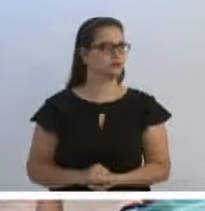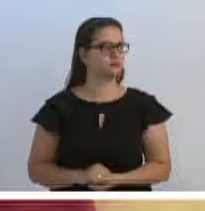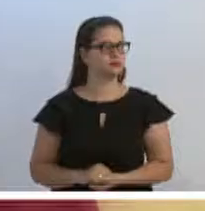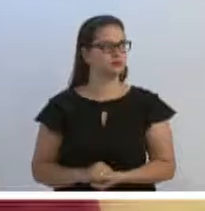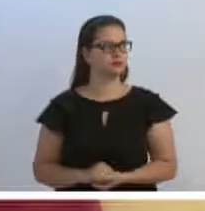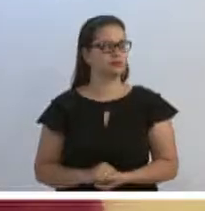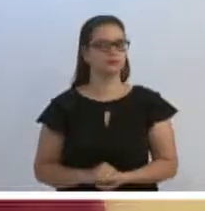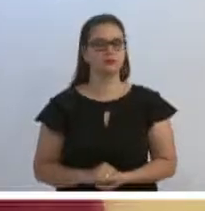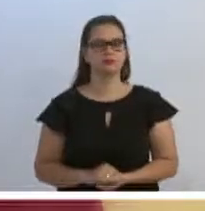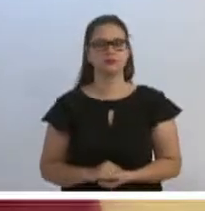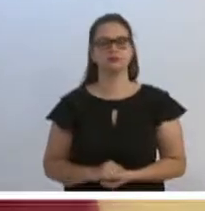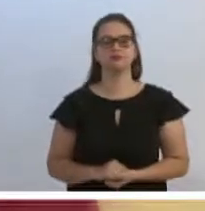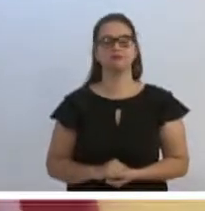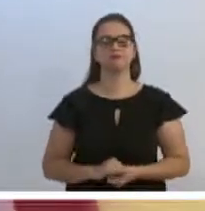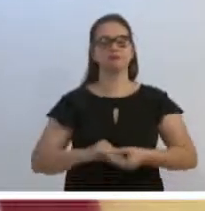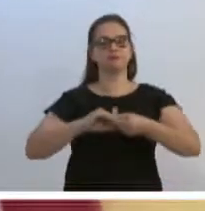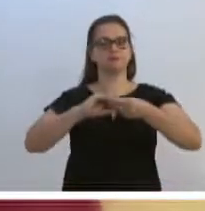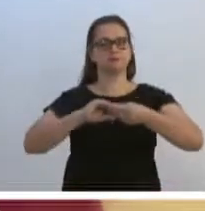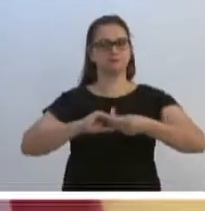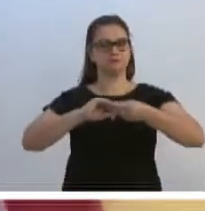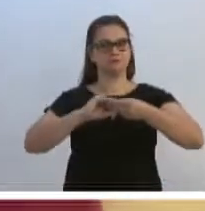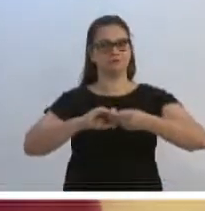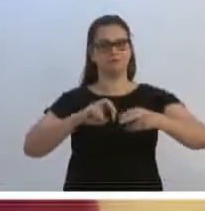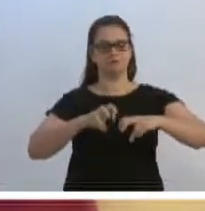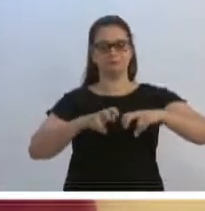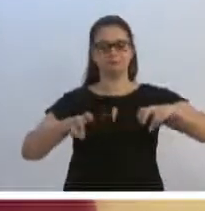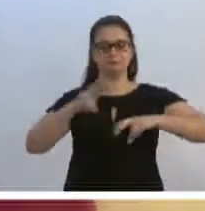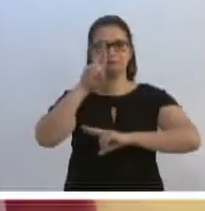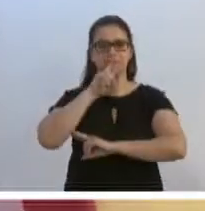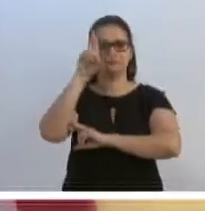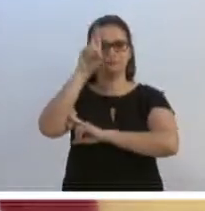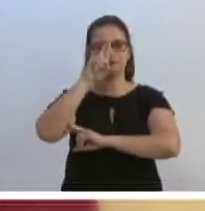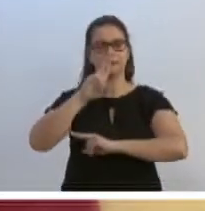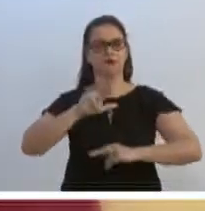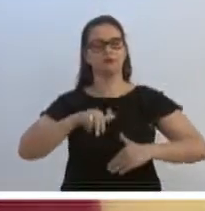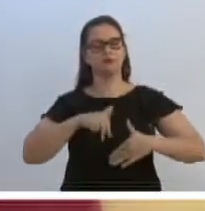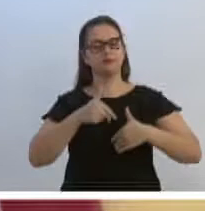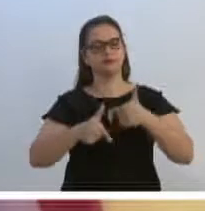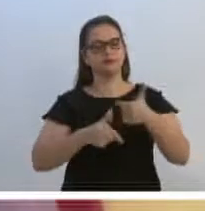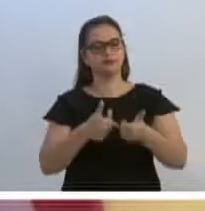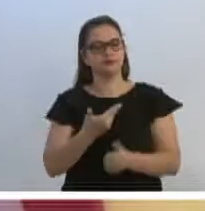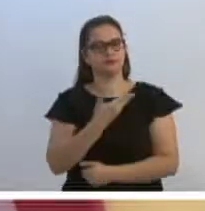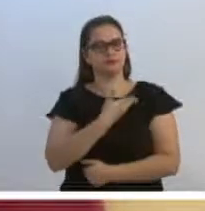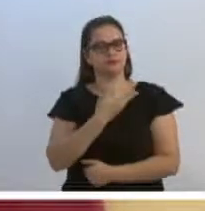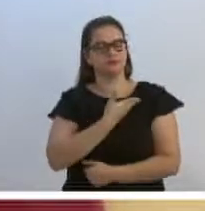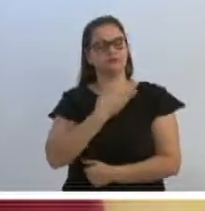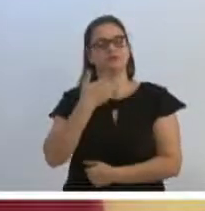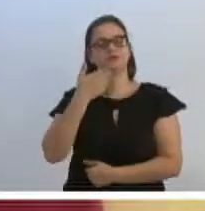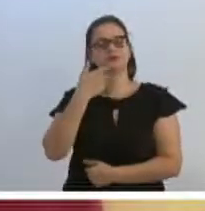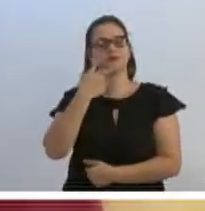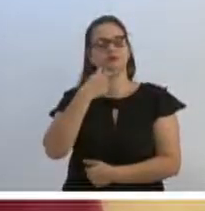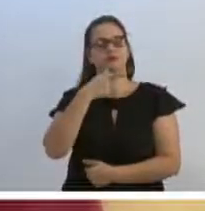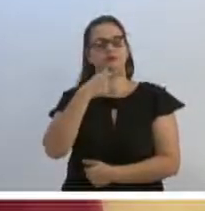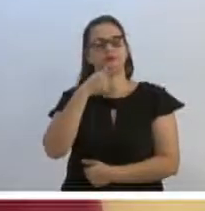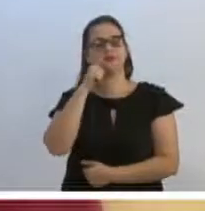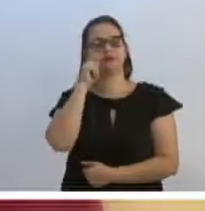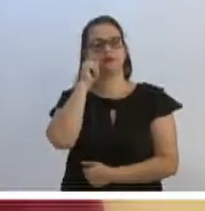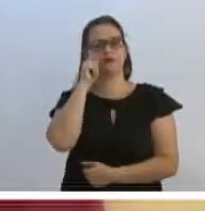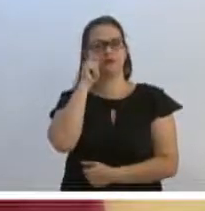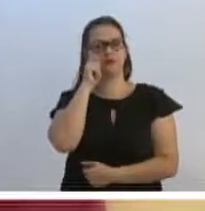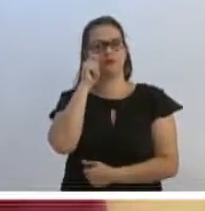ela é complementar à nossa mesa diretora que estava pedindo agora nosso grande parceiro oliveira senhores vereadores